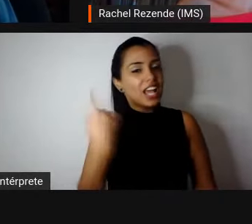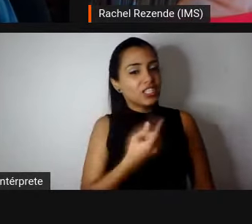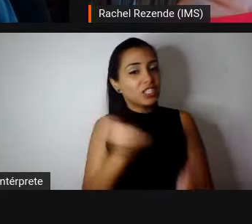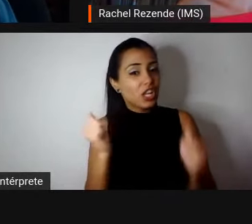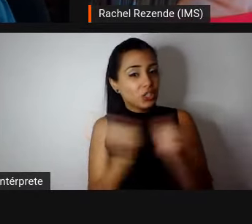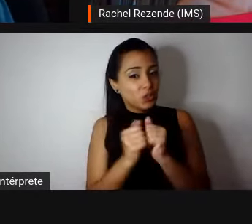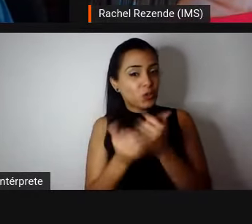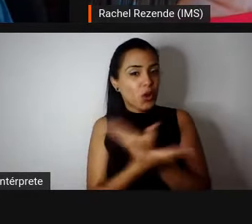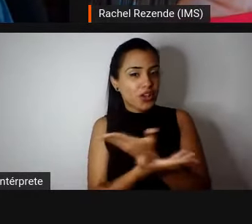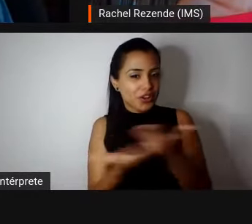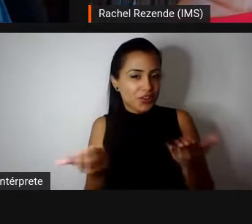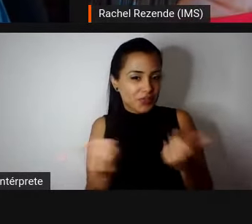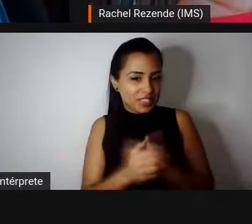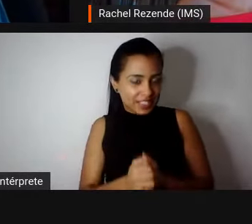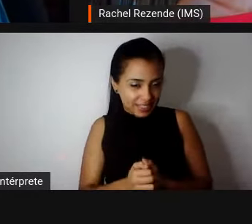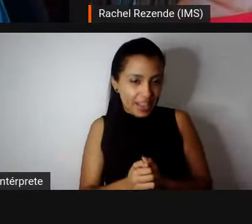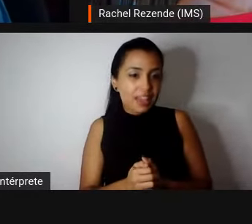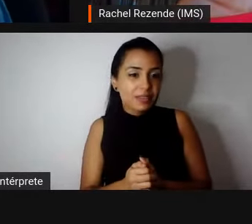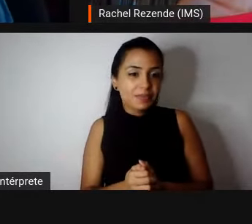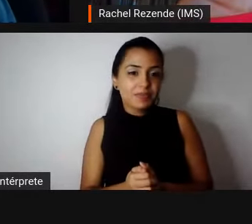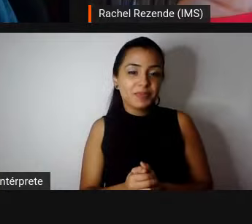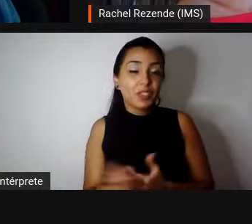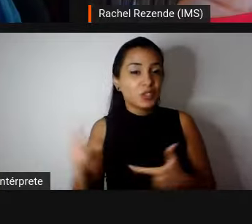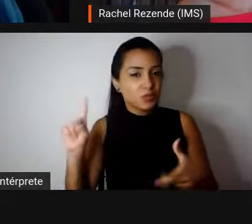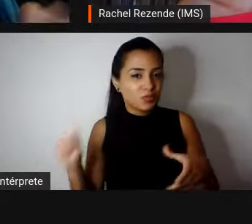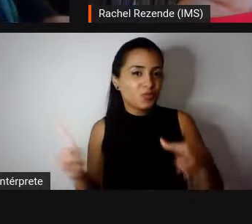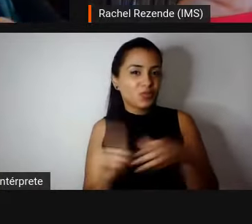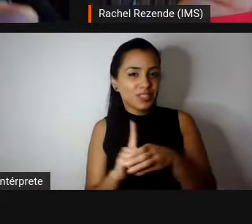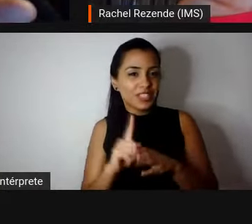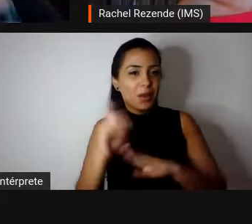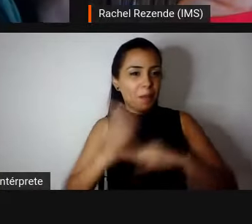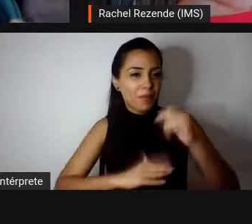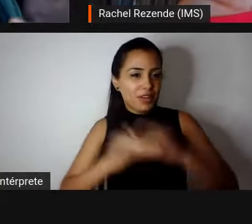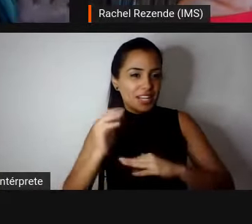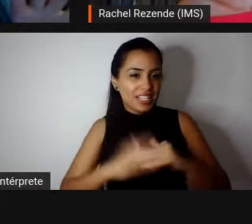né? Nesses projetos. Então, eu, por mim,